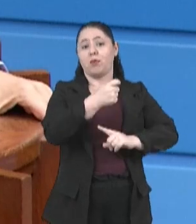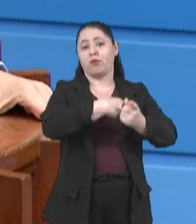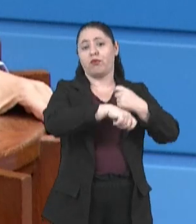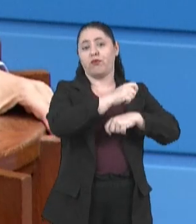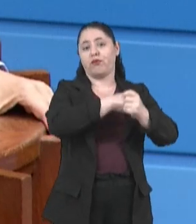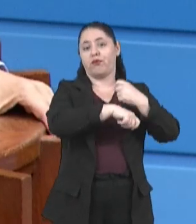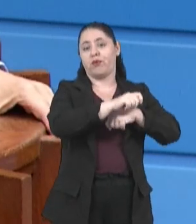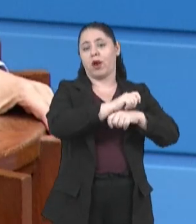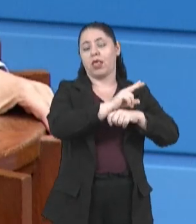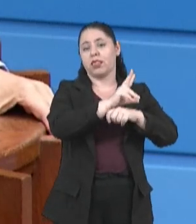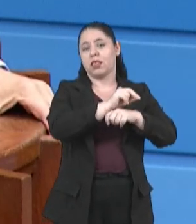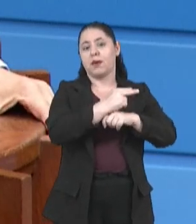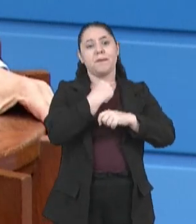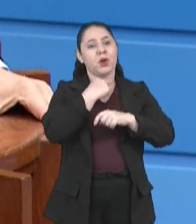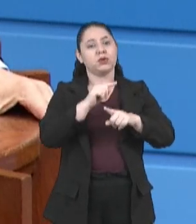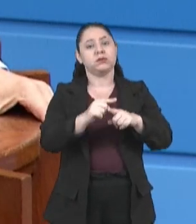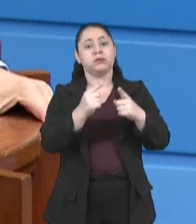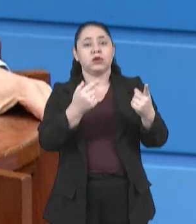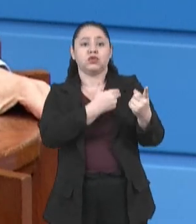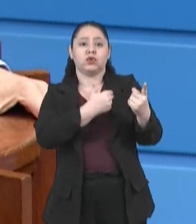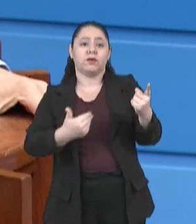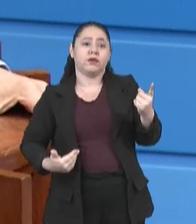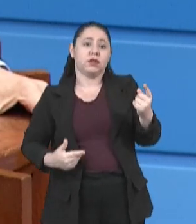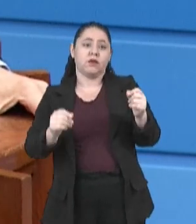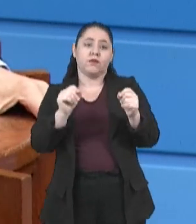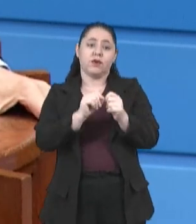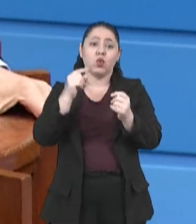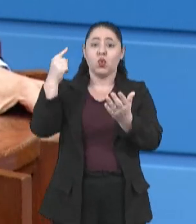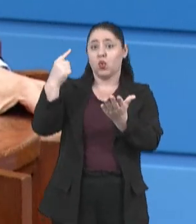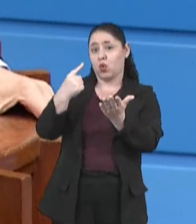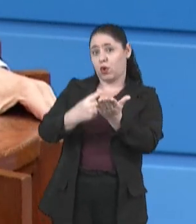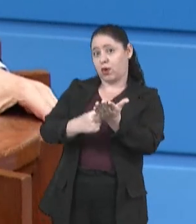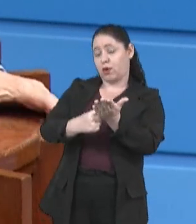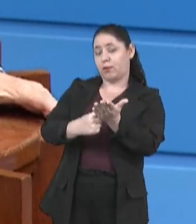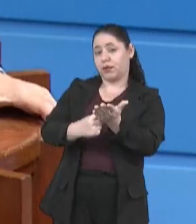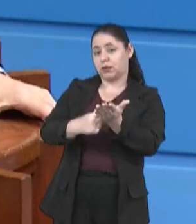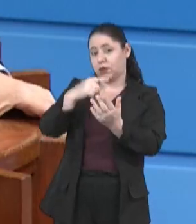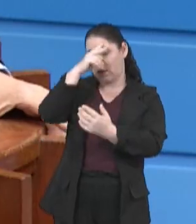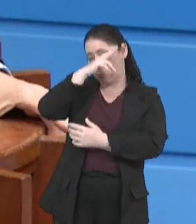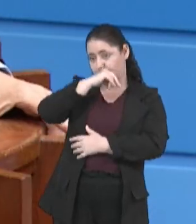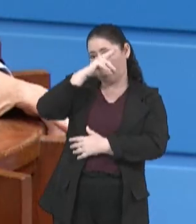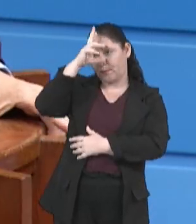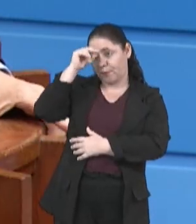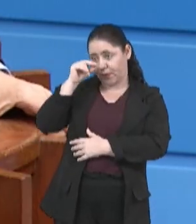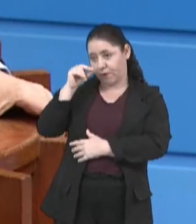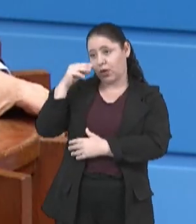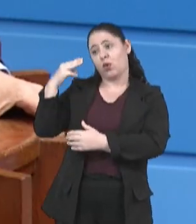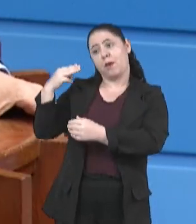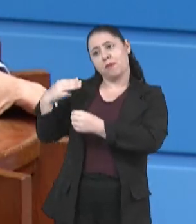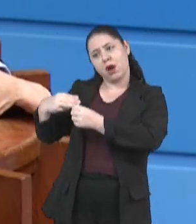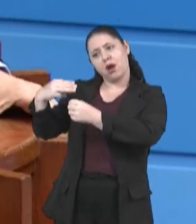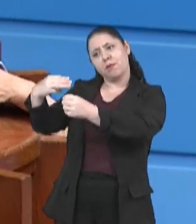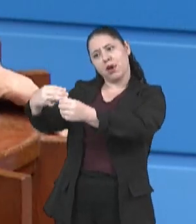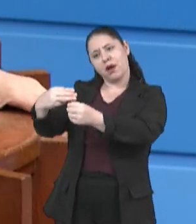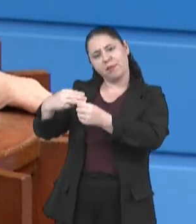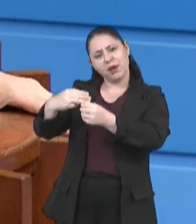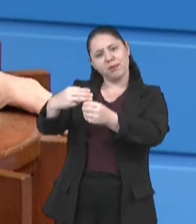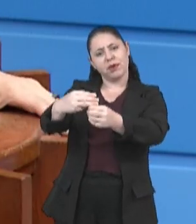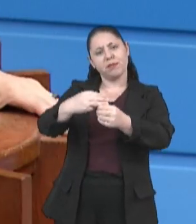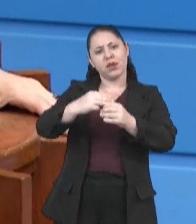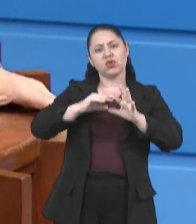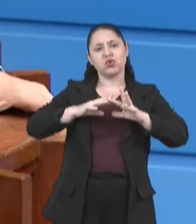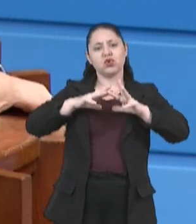pública. Mas o governador, ele fez compromissos com os prefeitos, com os municípios